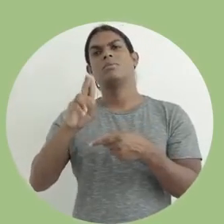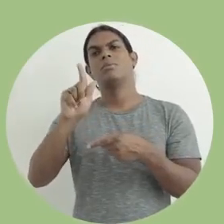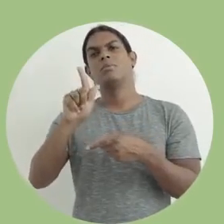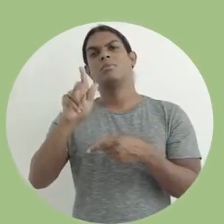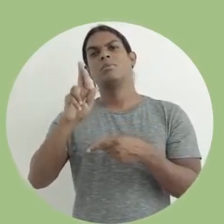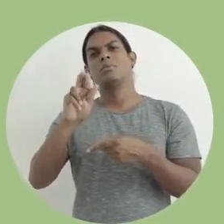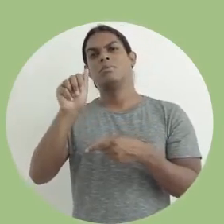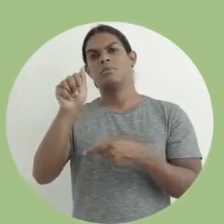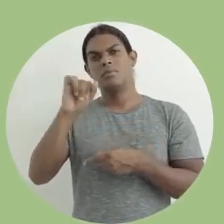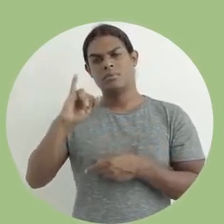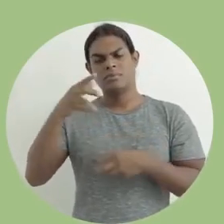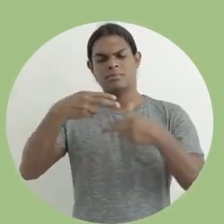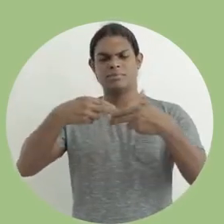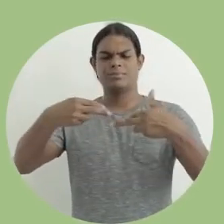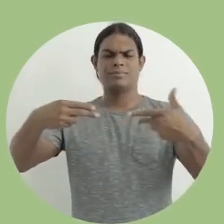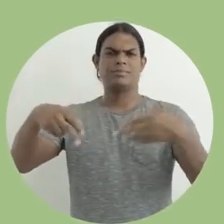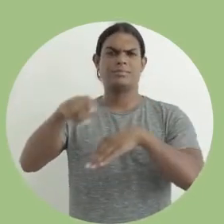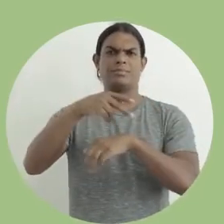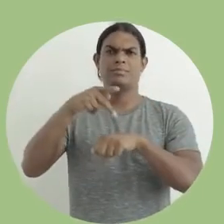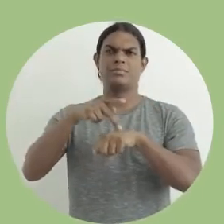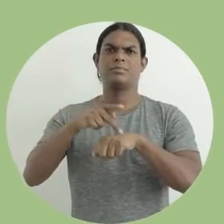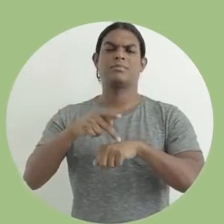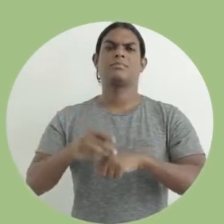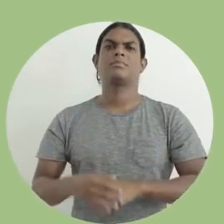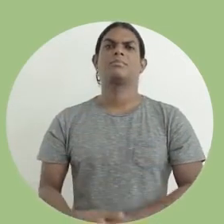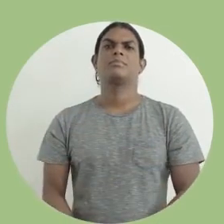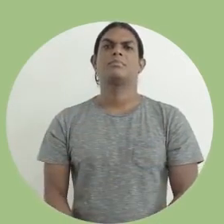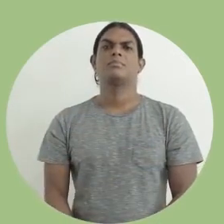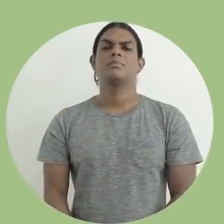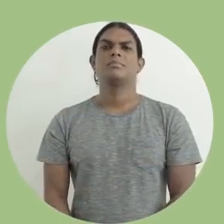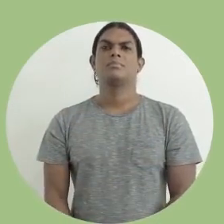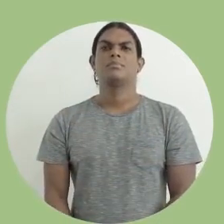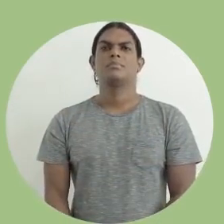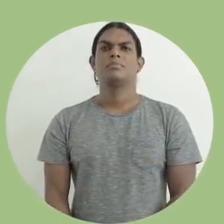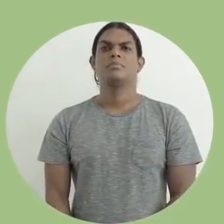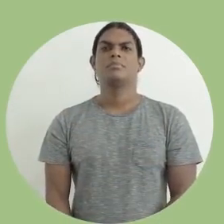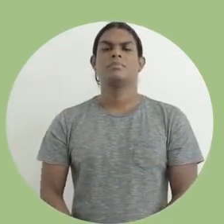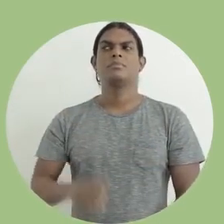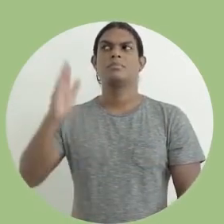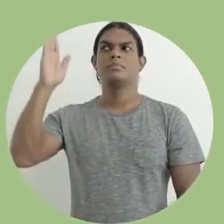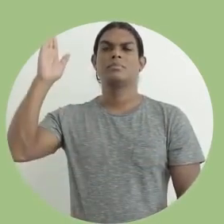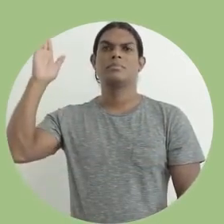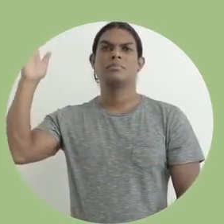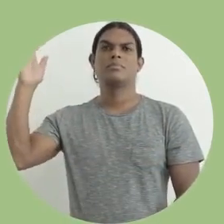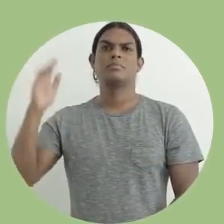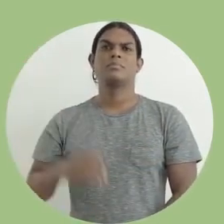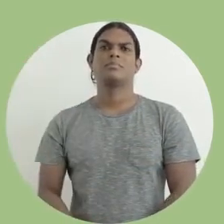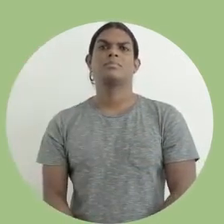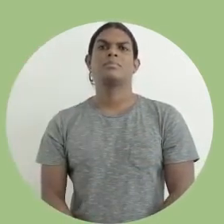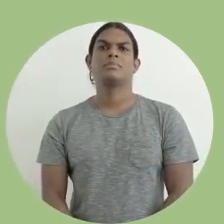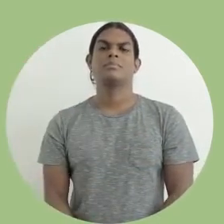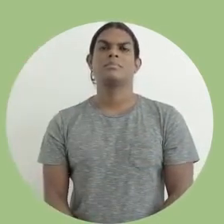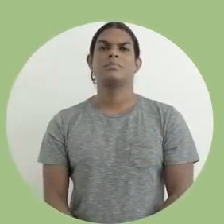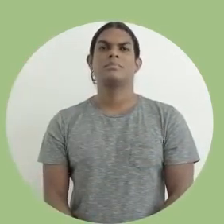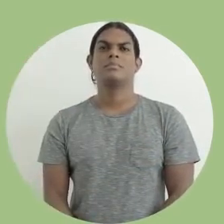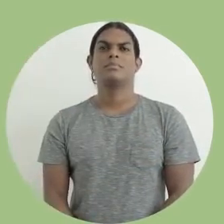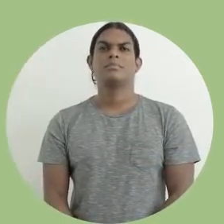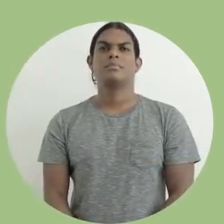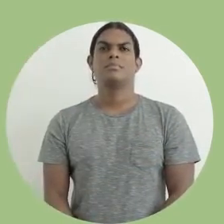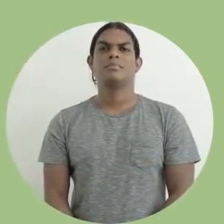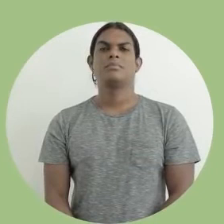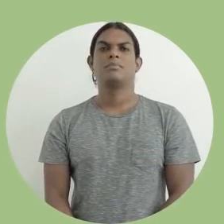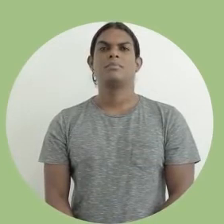das Américas, foi uma proposta feita pelo presidente dos Estados Unidos com o objetivo de eliminar as barreiras